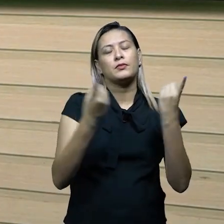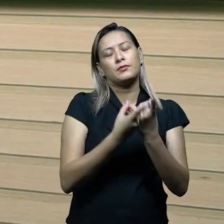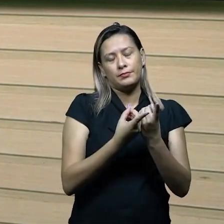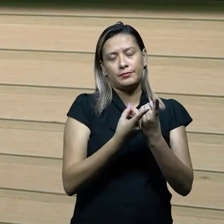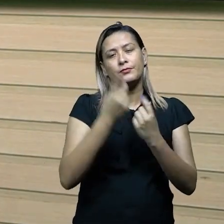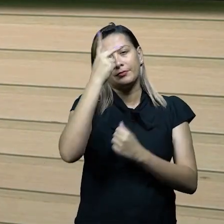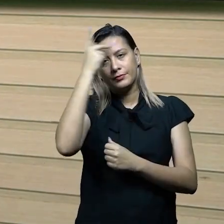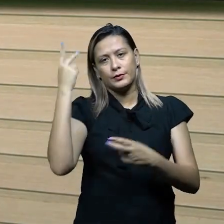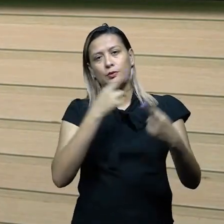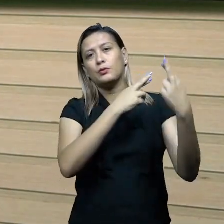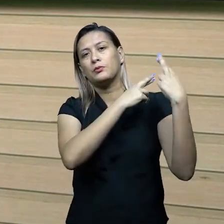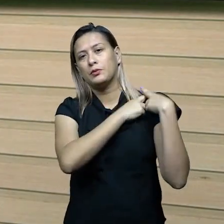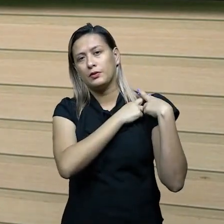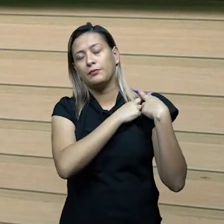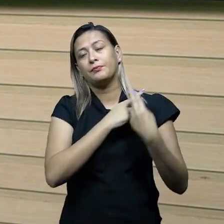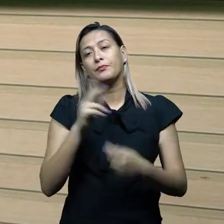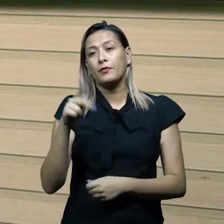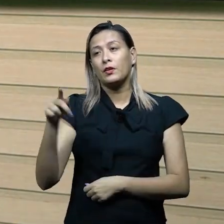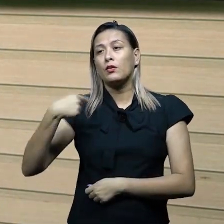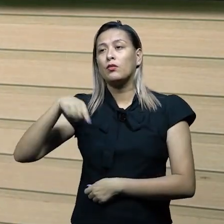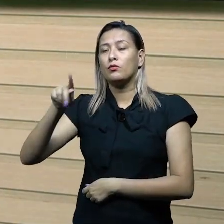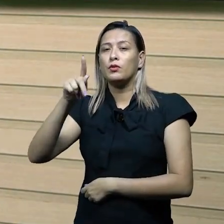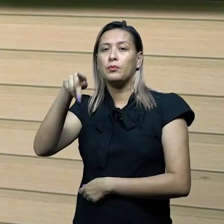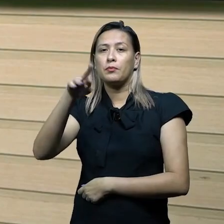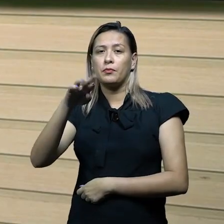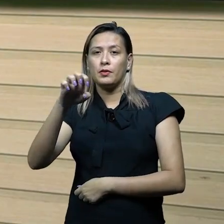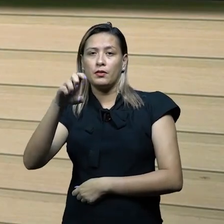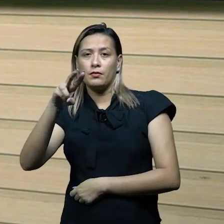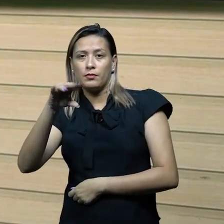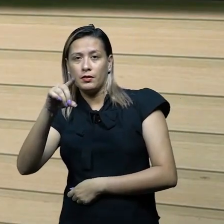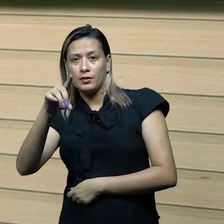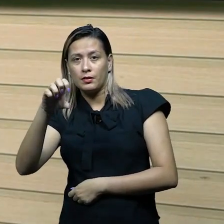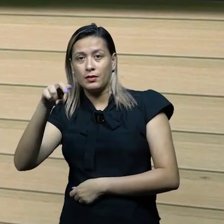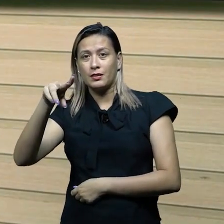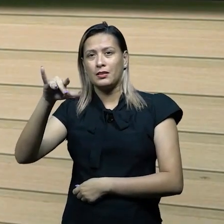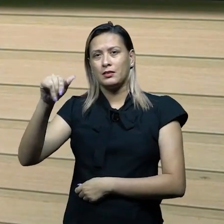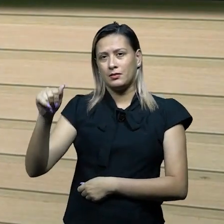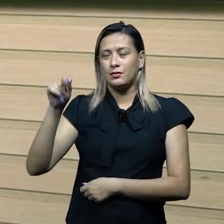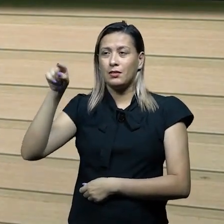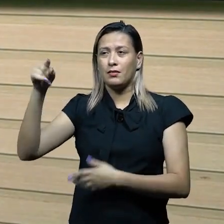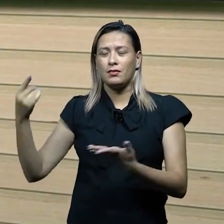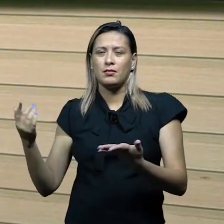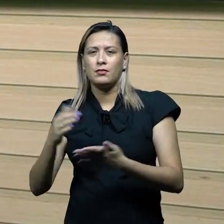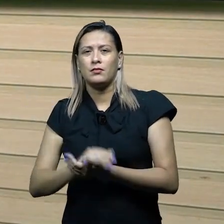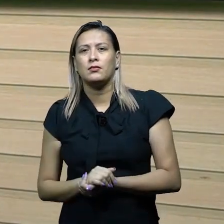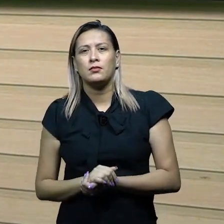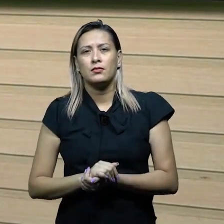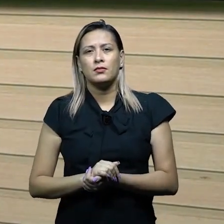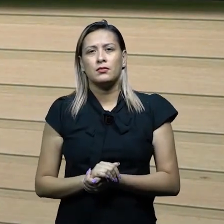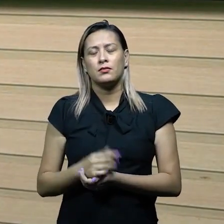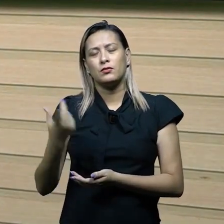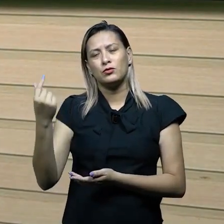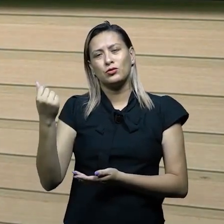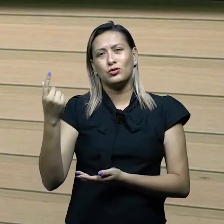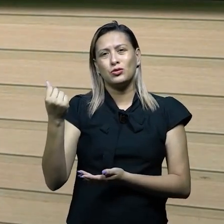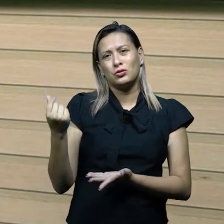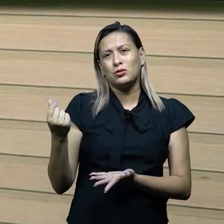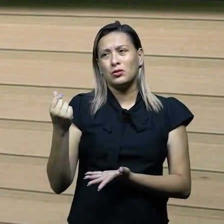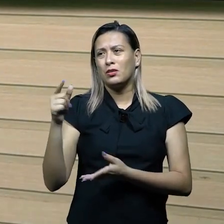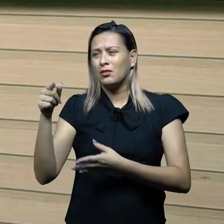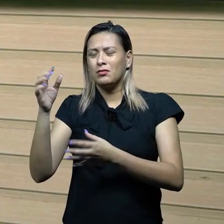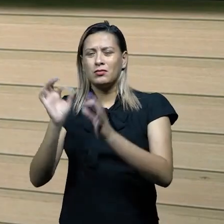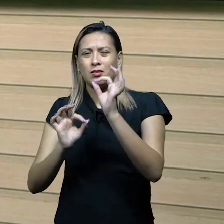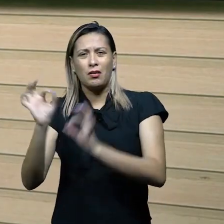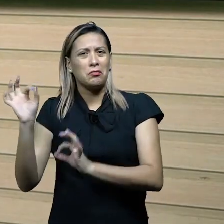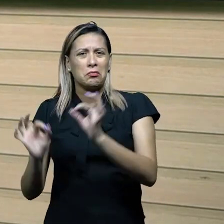pessoal. Professor, eu fui lá na Previdência e vi que não estavam repassando os valores da Previdência que são descontados no meu salário. Quem